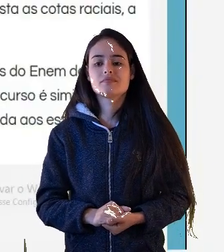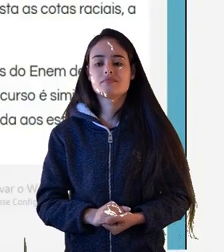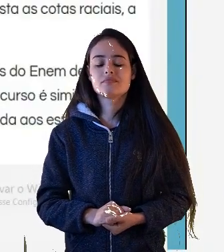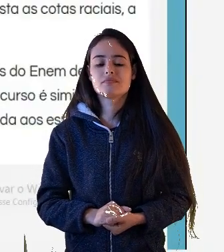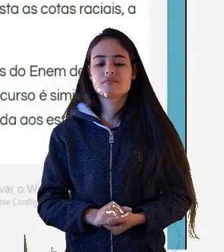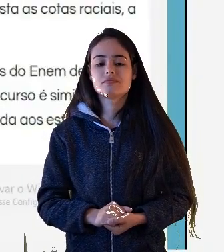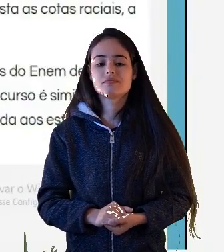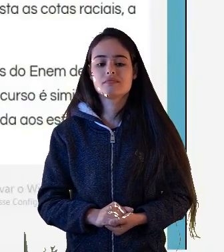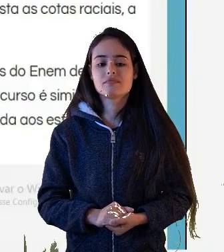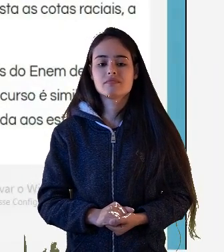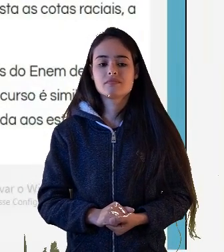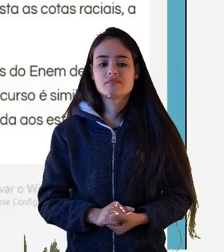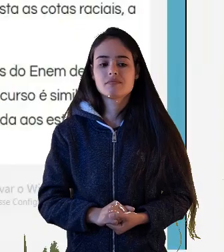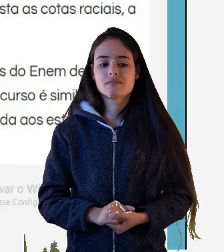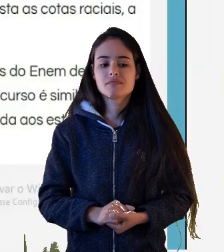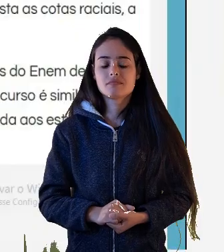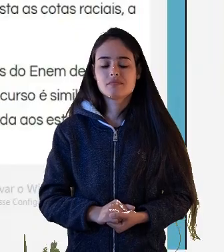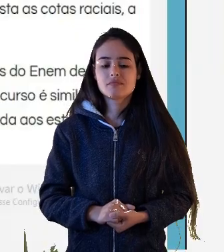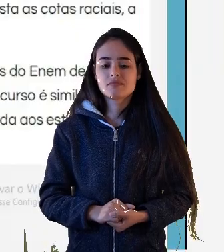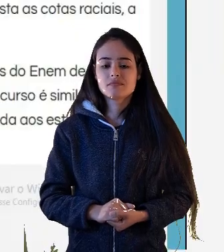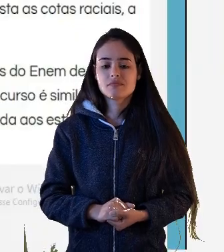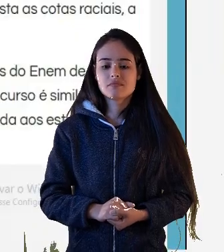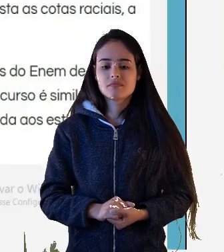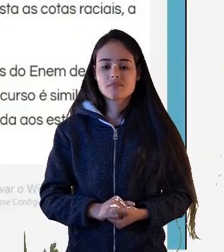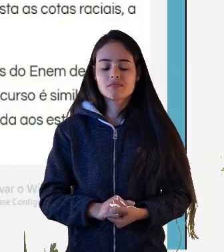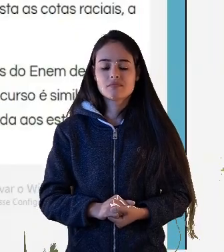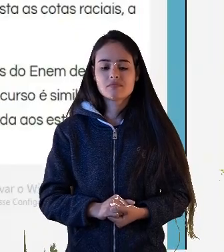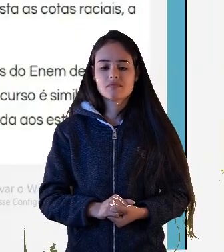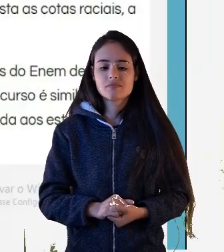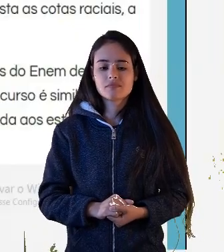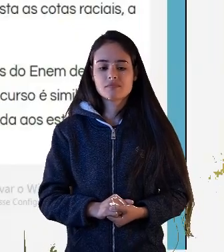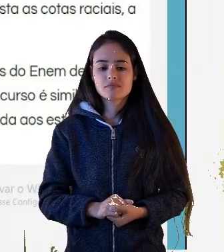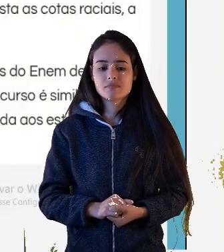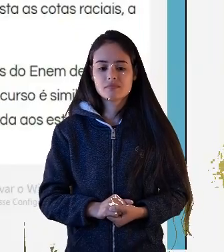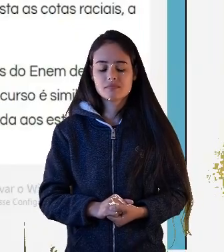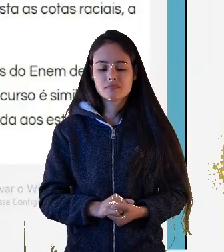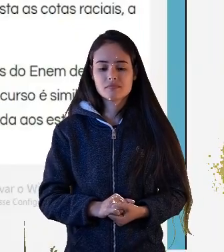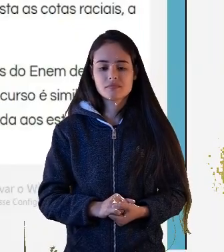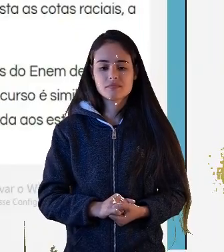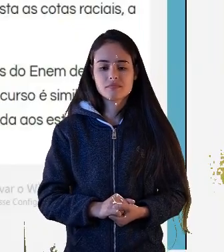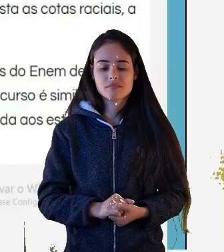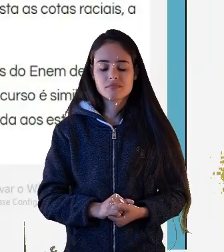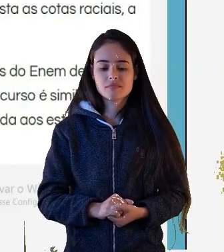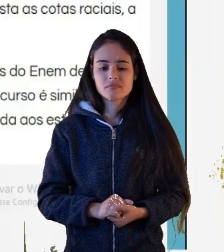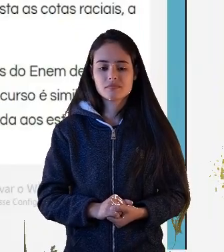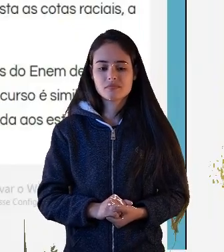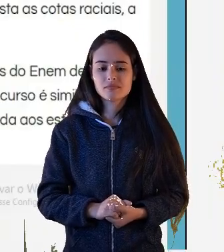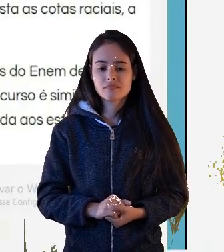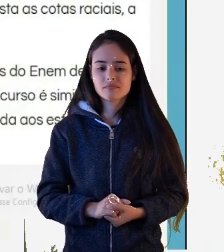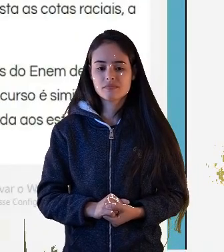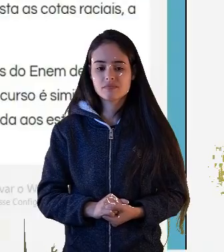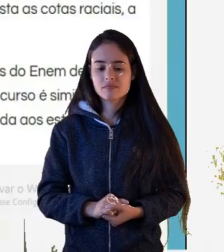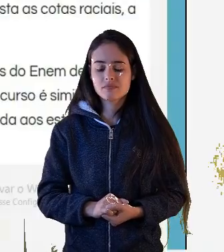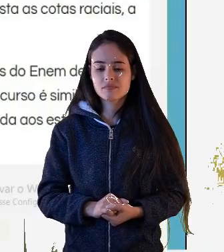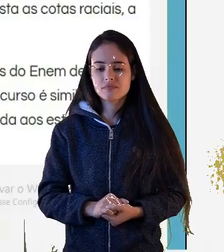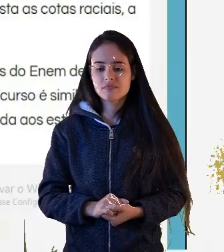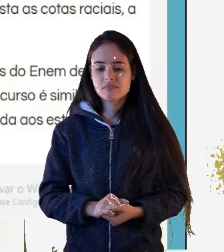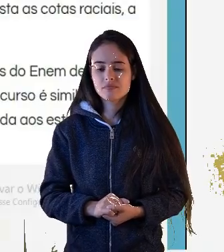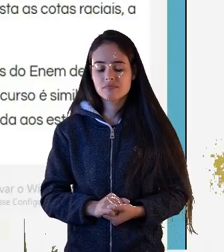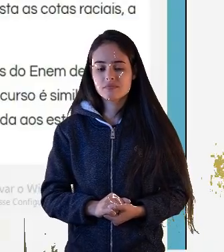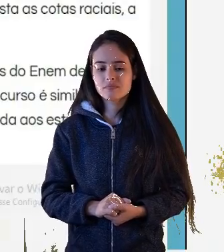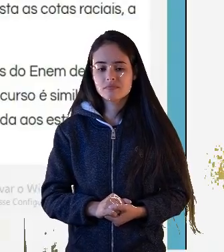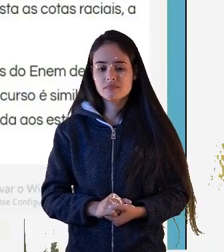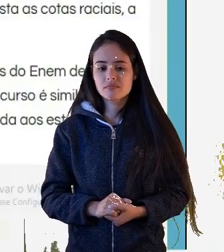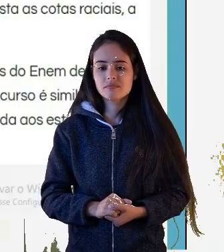política de identificação, gente, ela é muito séria, sabe? Eu faço parte, como eu falei para vocês, da banca, e a gente primeiro passa